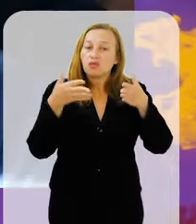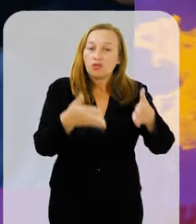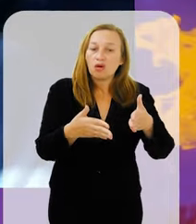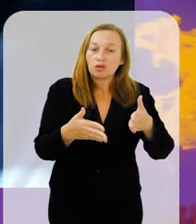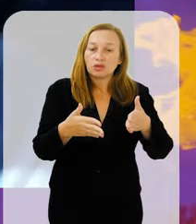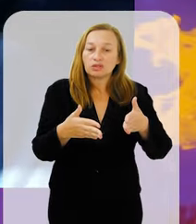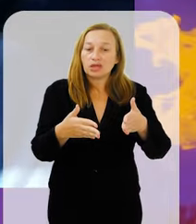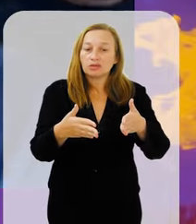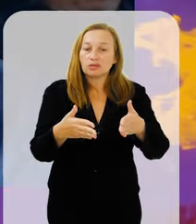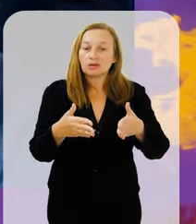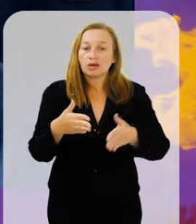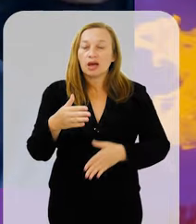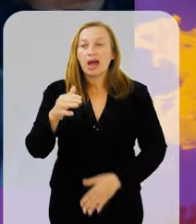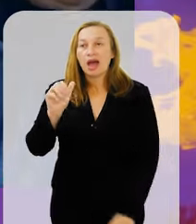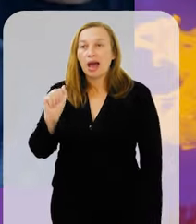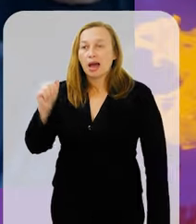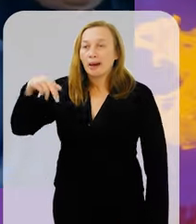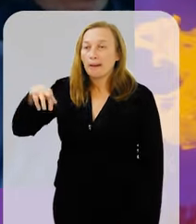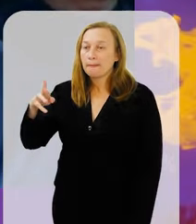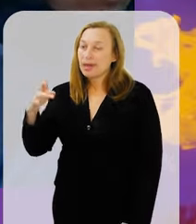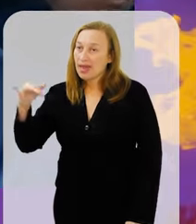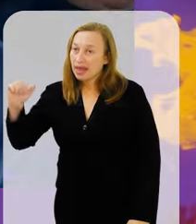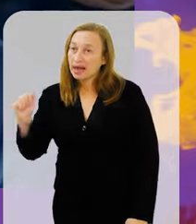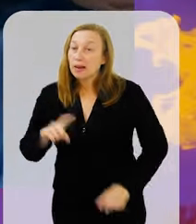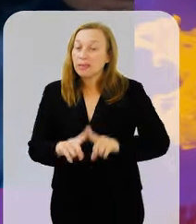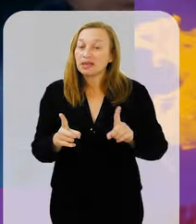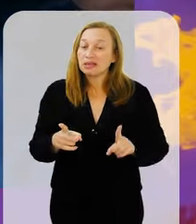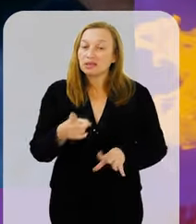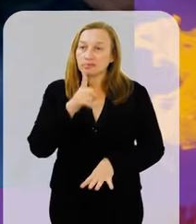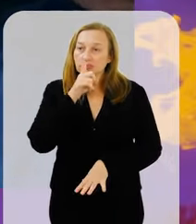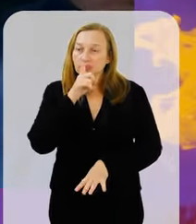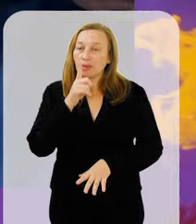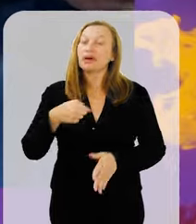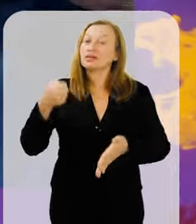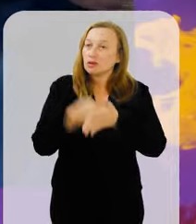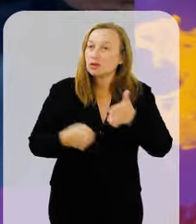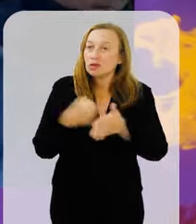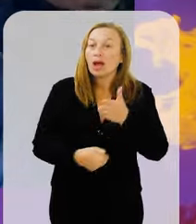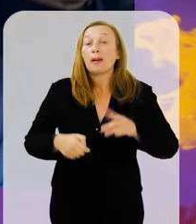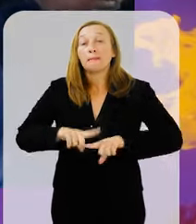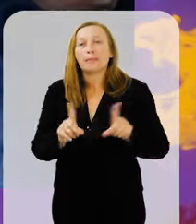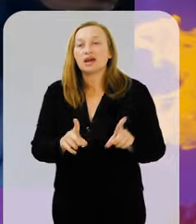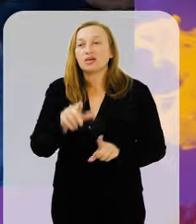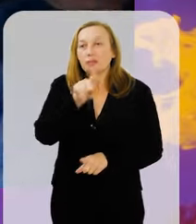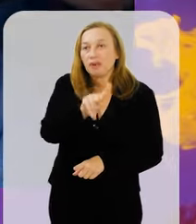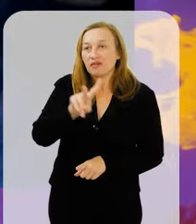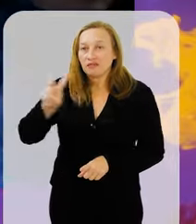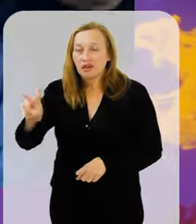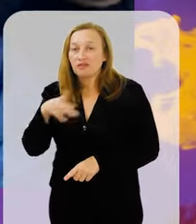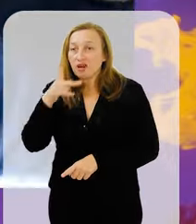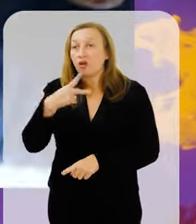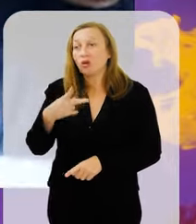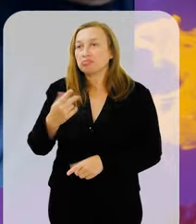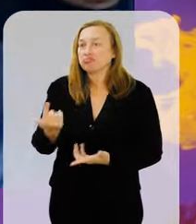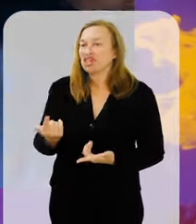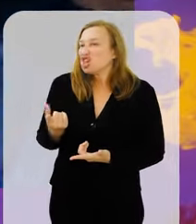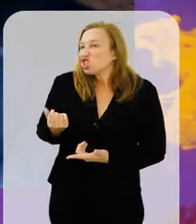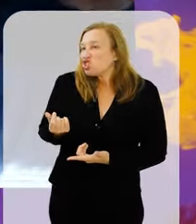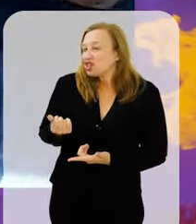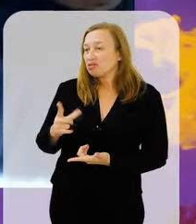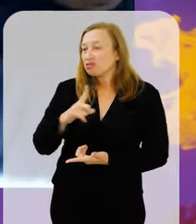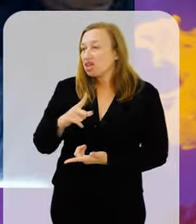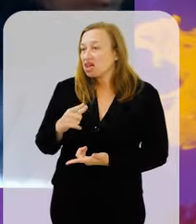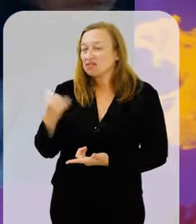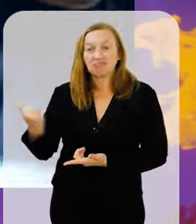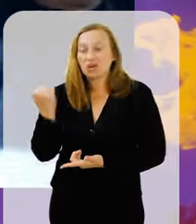América. Mas a gente está aqui brigando, calado e brigando. Mas o PV foi super feliz dizendo que você não adianta você ter o recurso. Você tem que